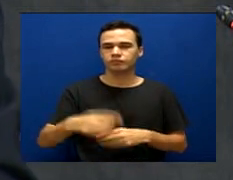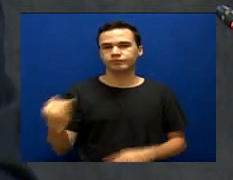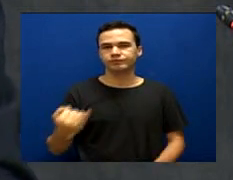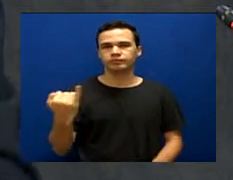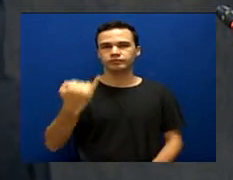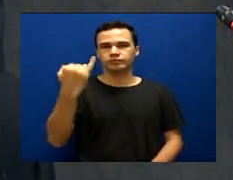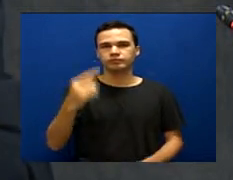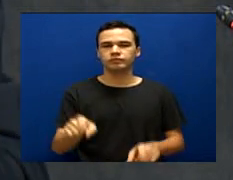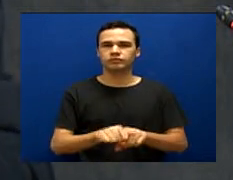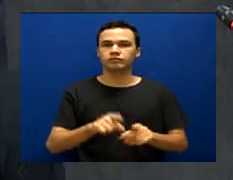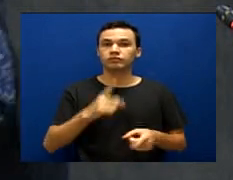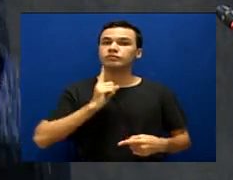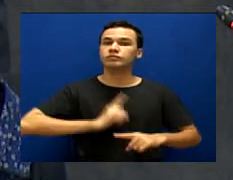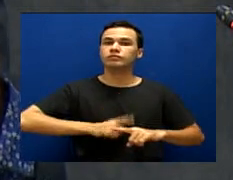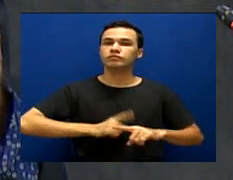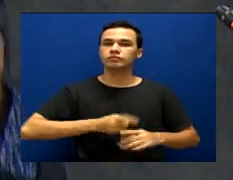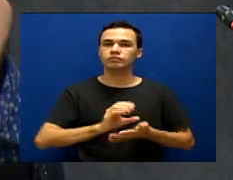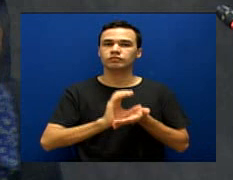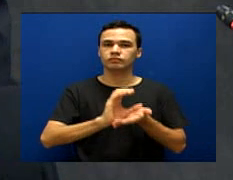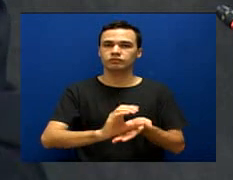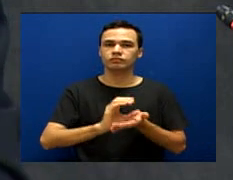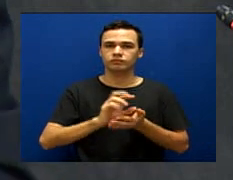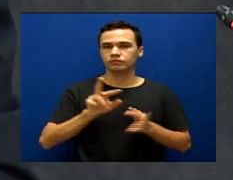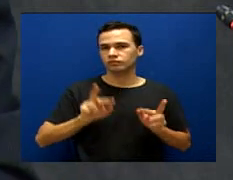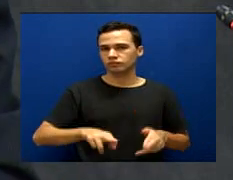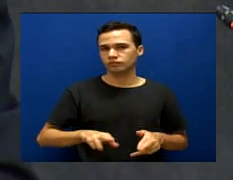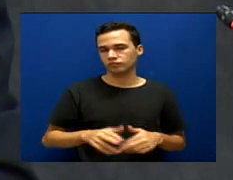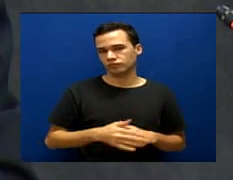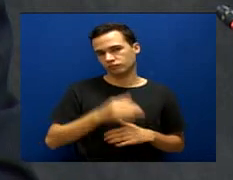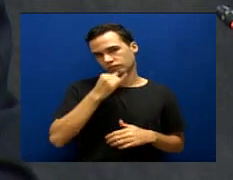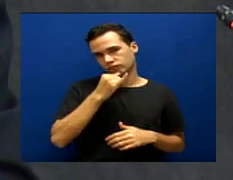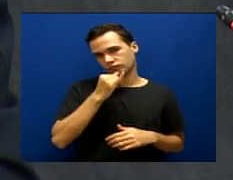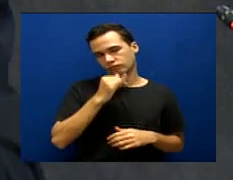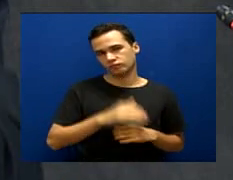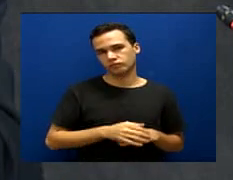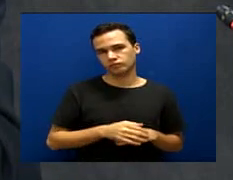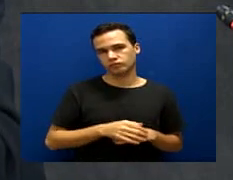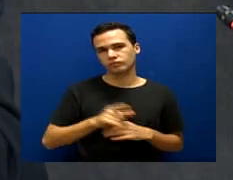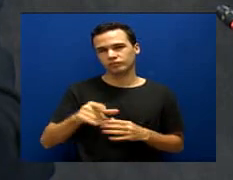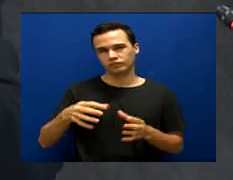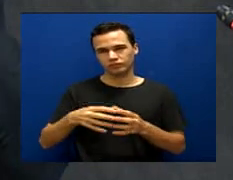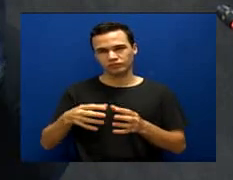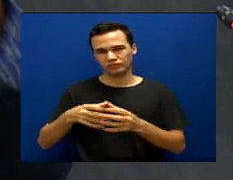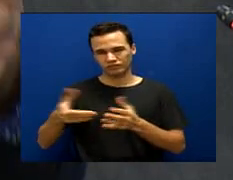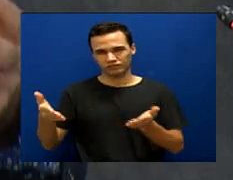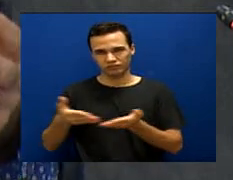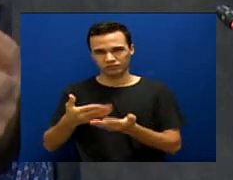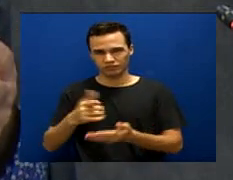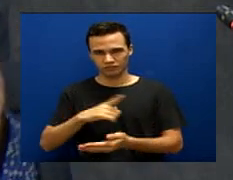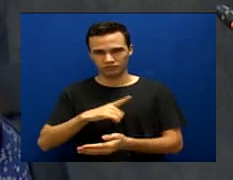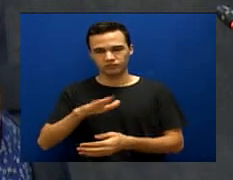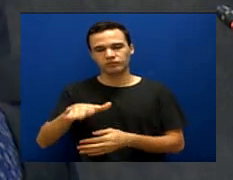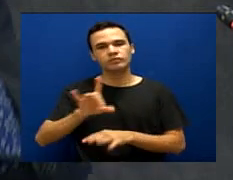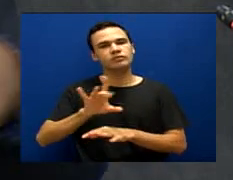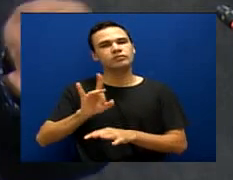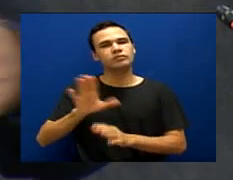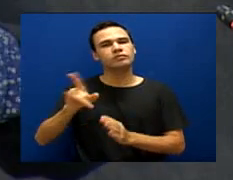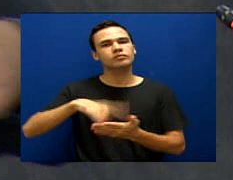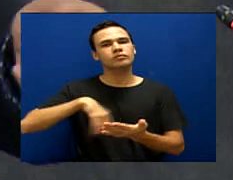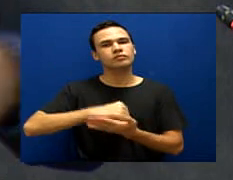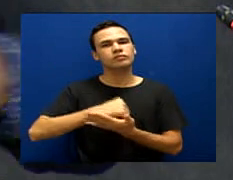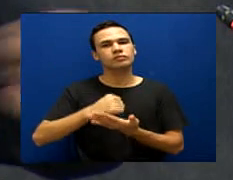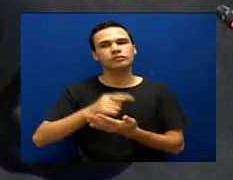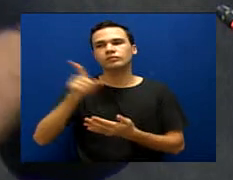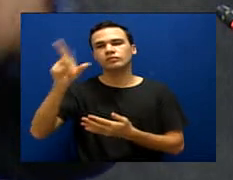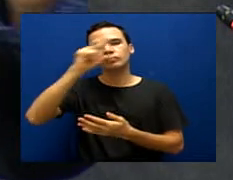também, porque o Conselho não é que nem como o comitê que hoje funciona. O comitê funciona como decreto. A qualquer